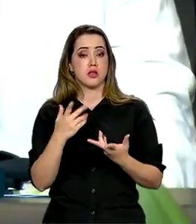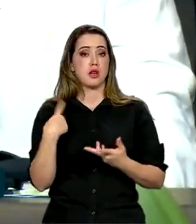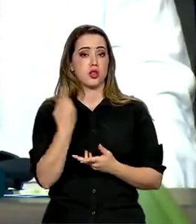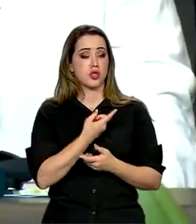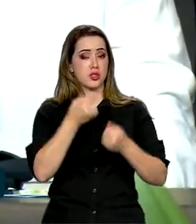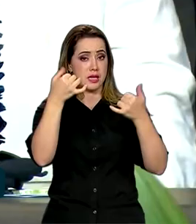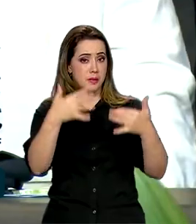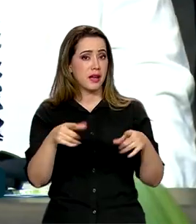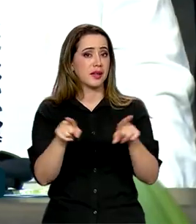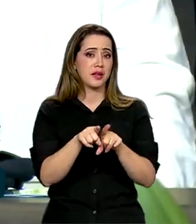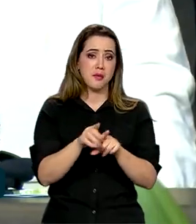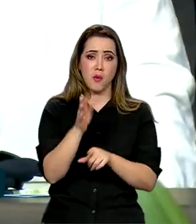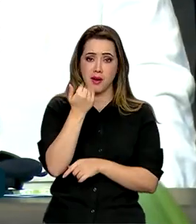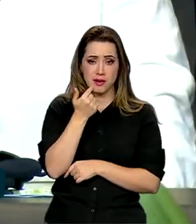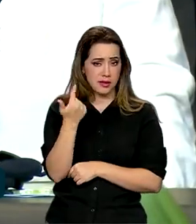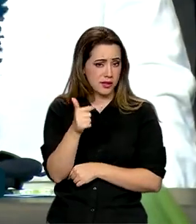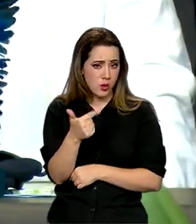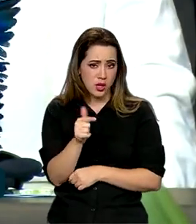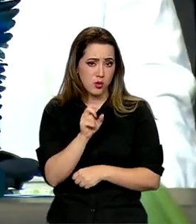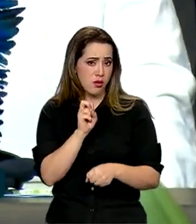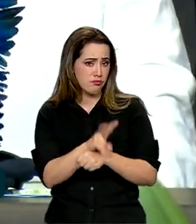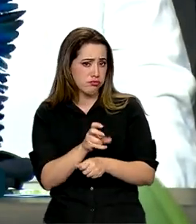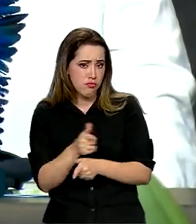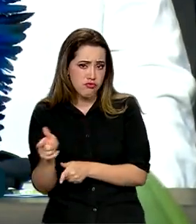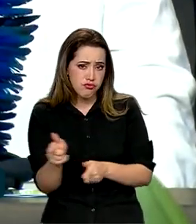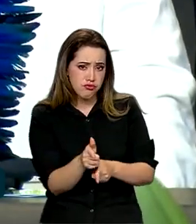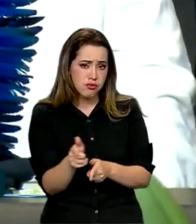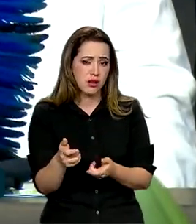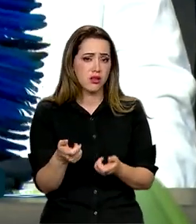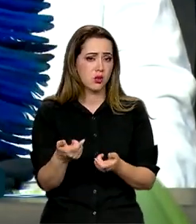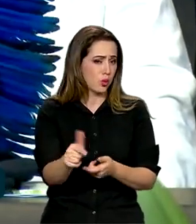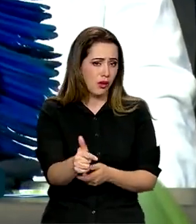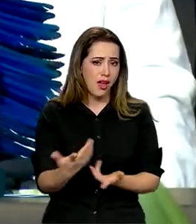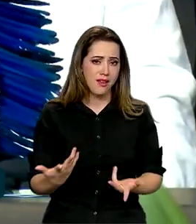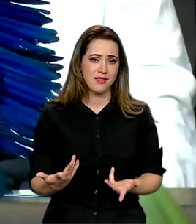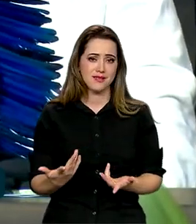alimentação sem veneno. E é exatamente isso que o mundo precisa.